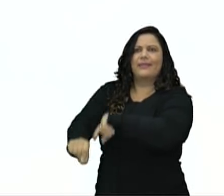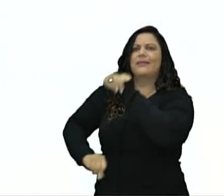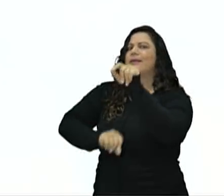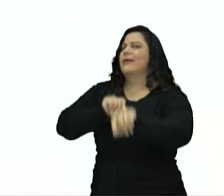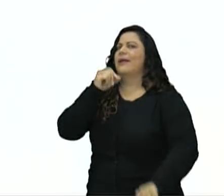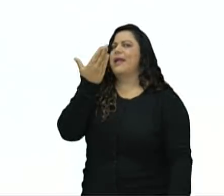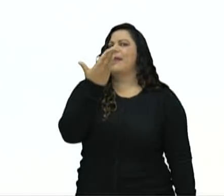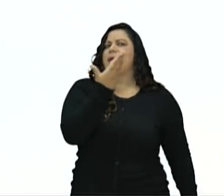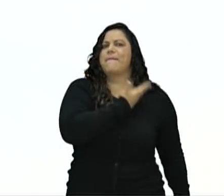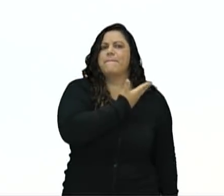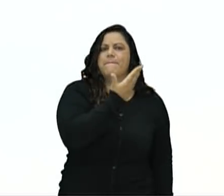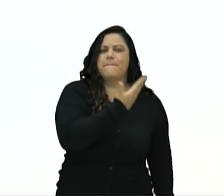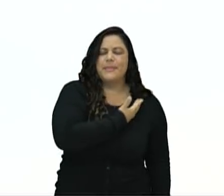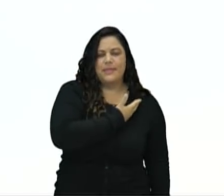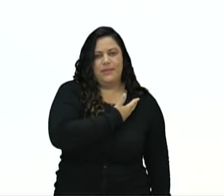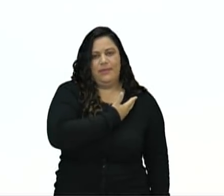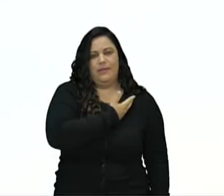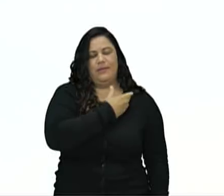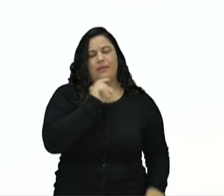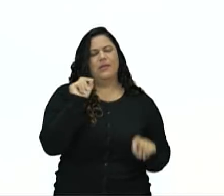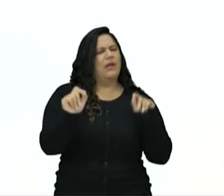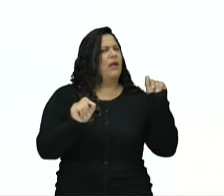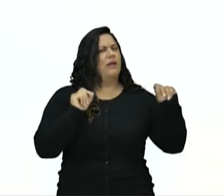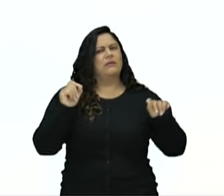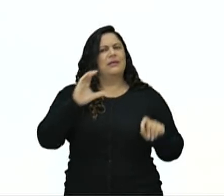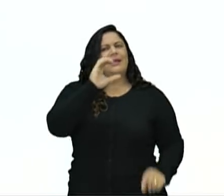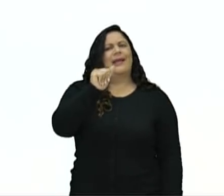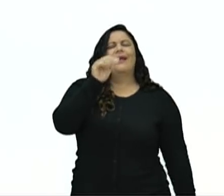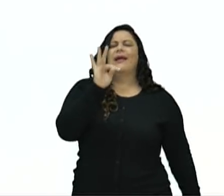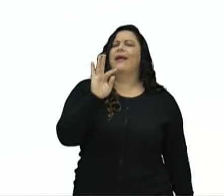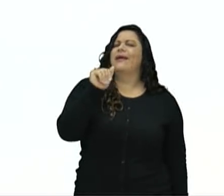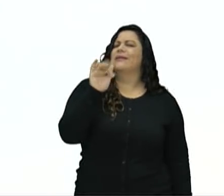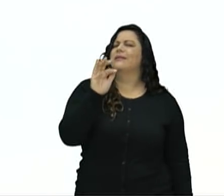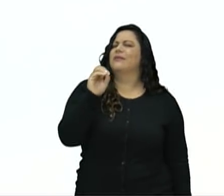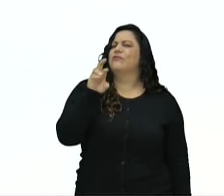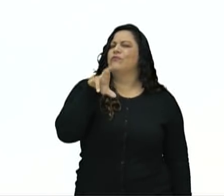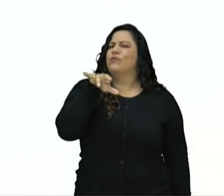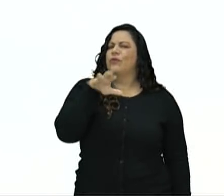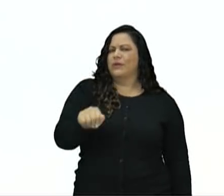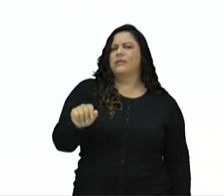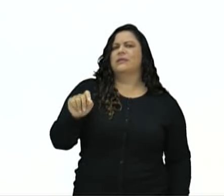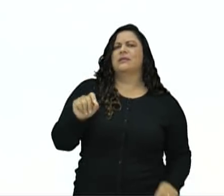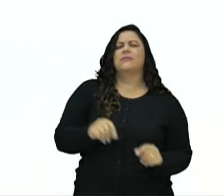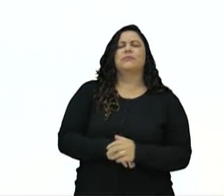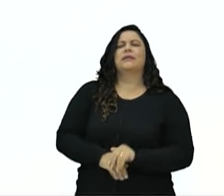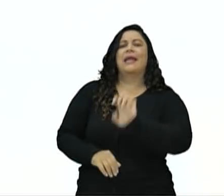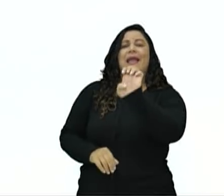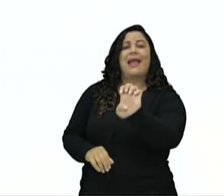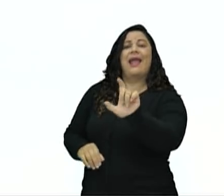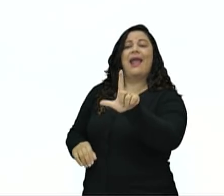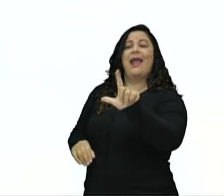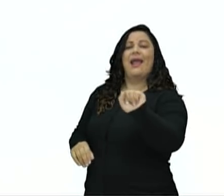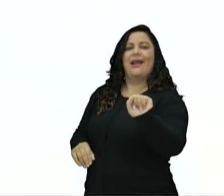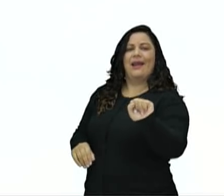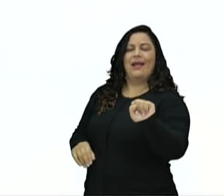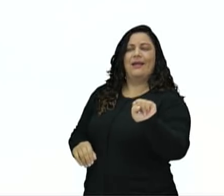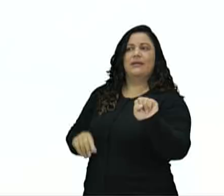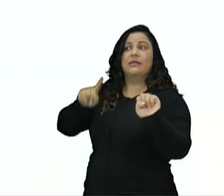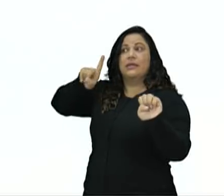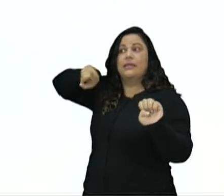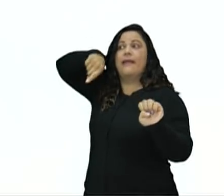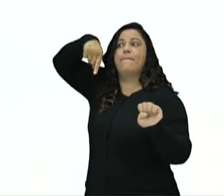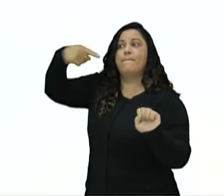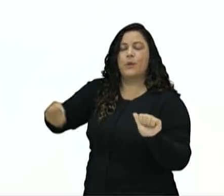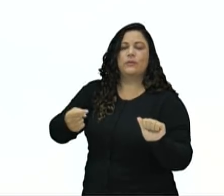termo catafórico. Por que é uma referência catafórica? Porque esse ela se refere a algo que vem depois.